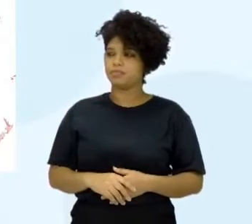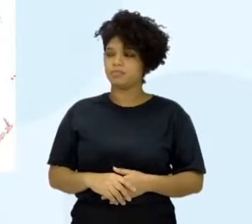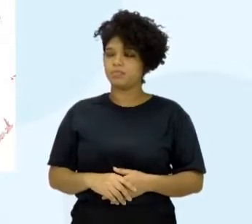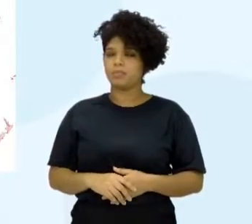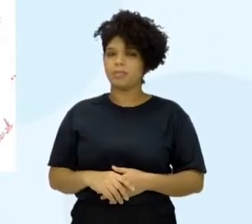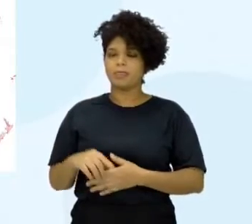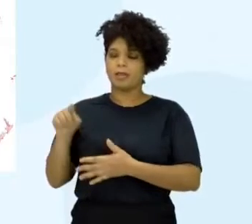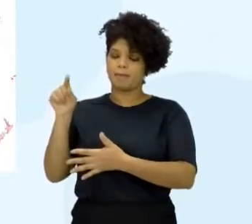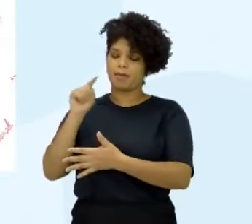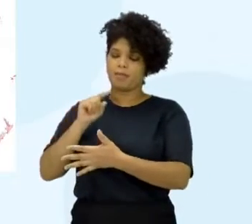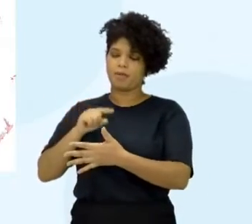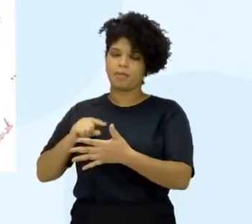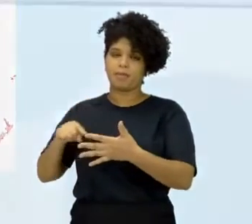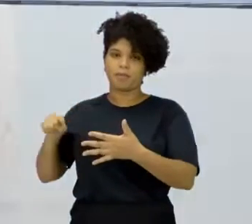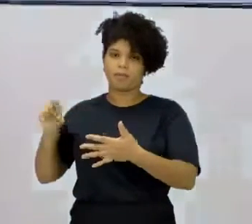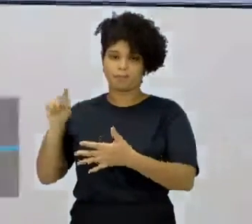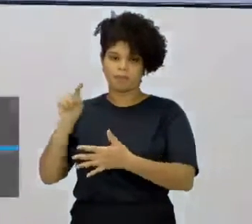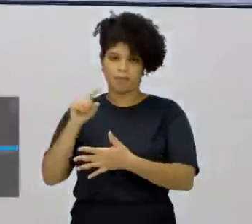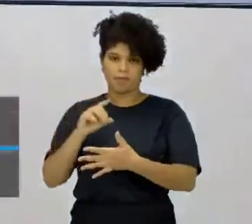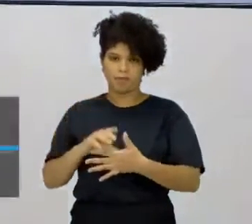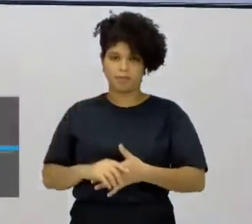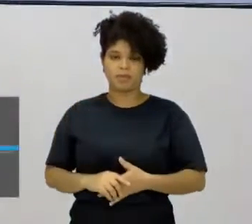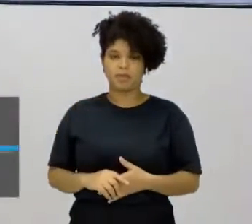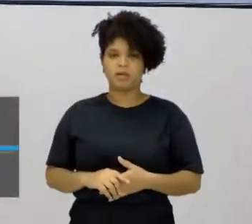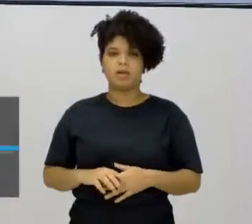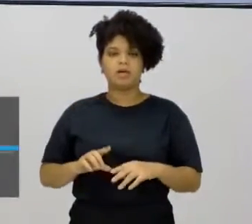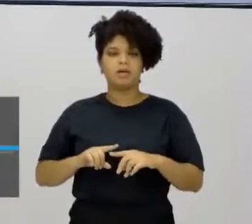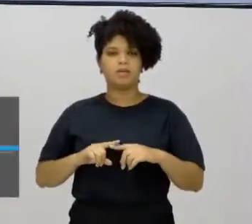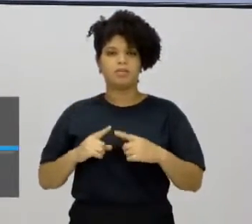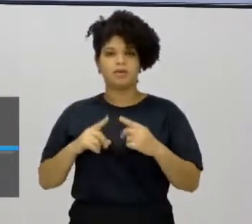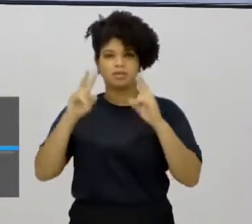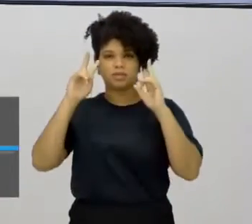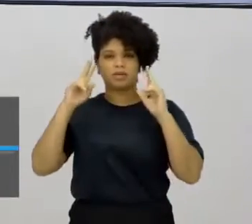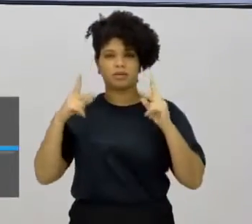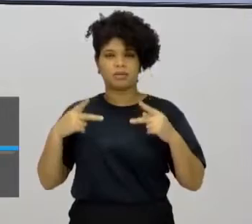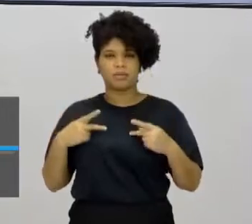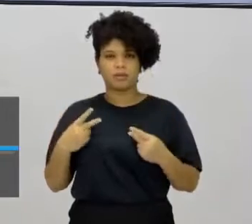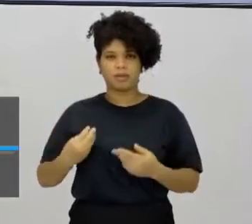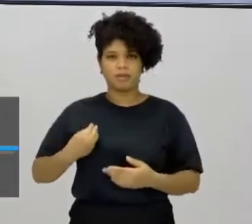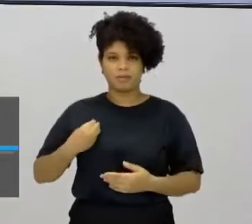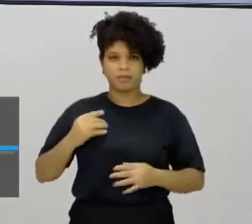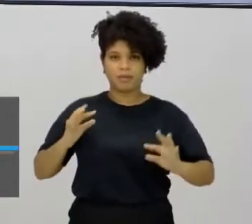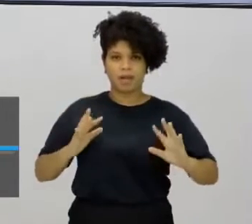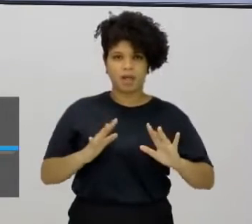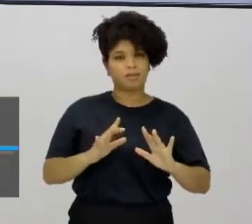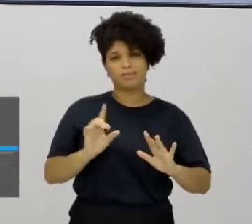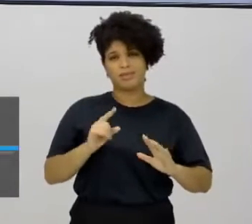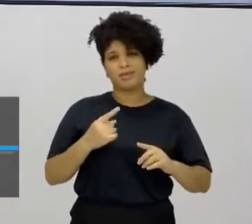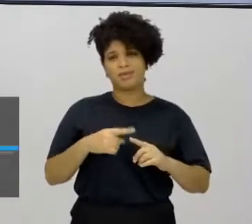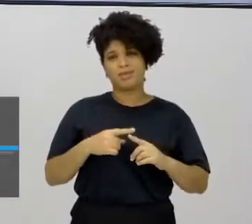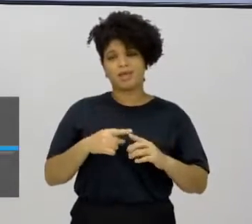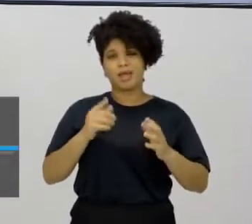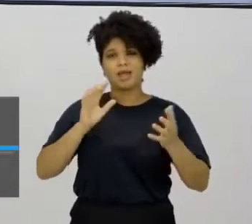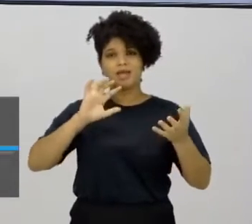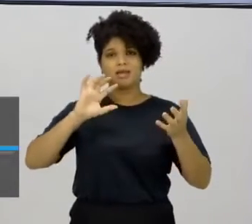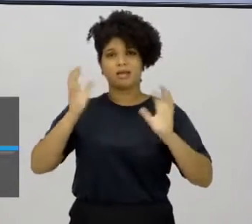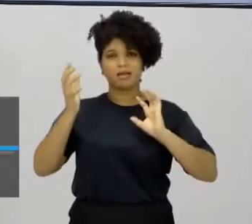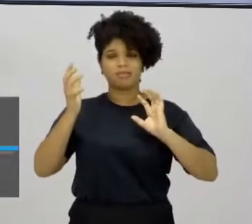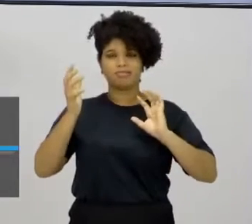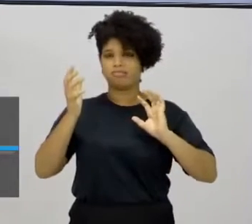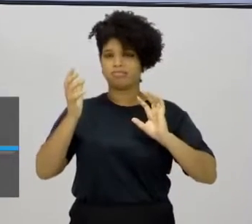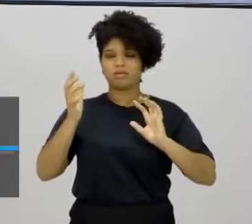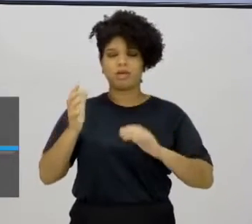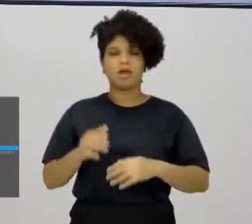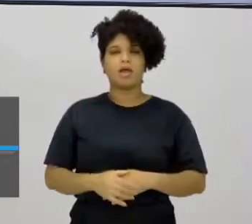são pontos, logicamente, que o ser humano não vai, né, se habitar, porque vai ter dificuldades climáticas e dificuldade aí